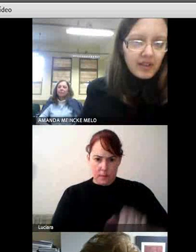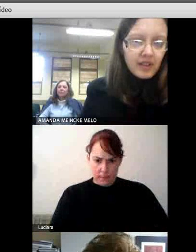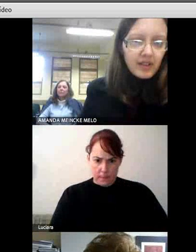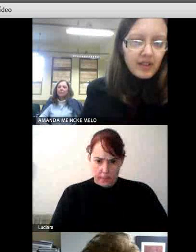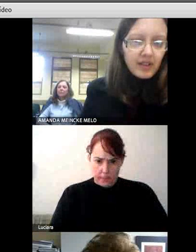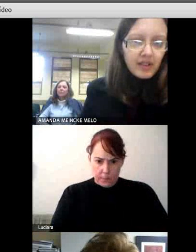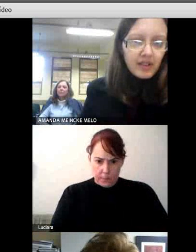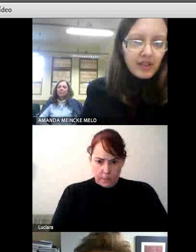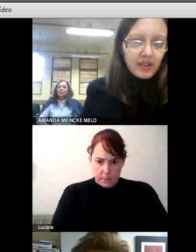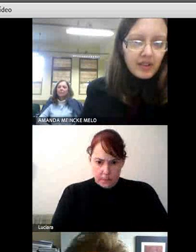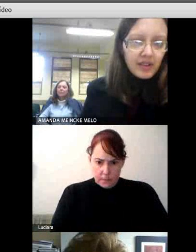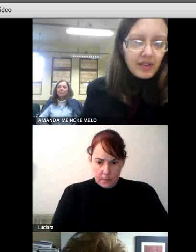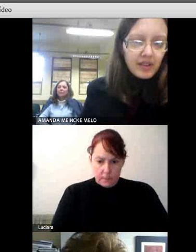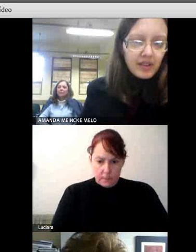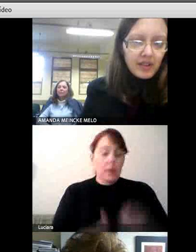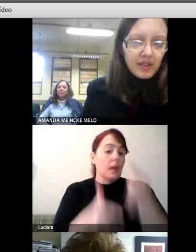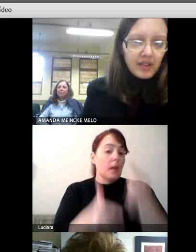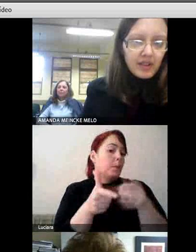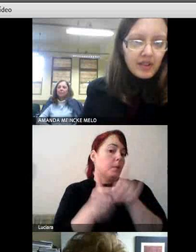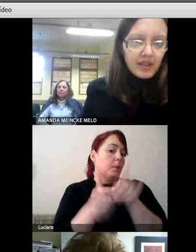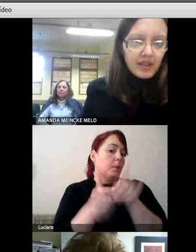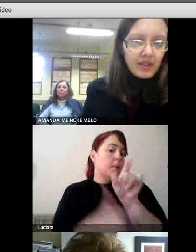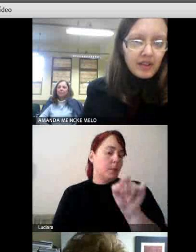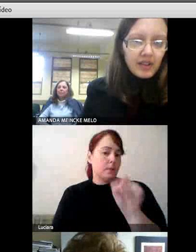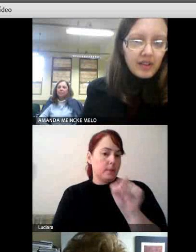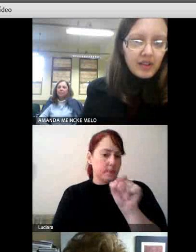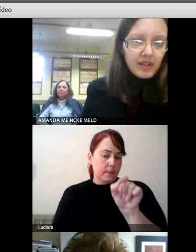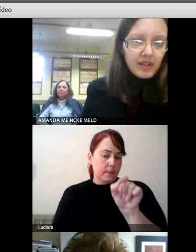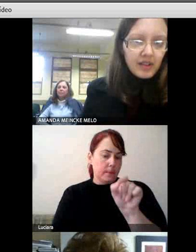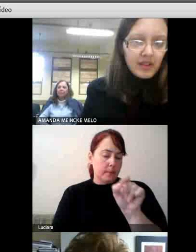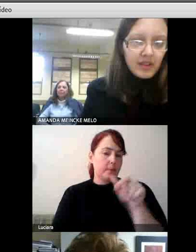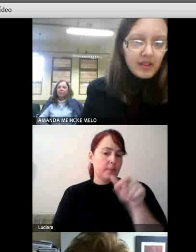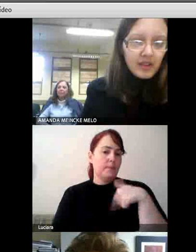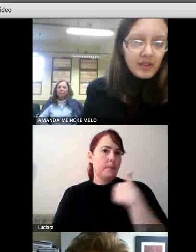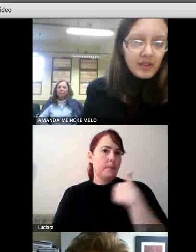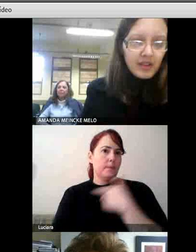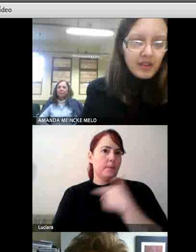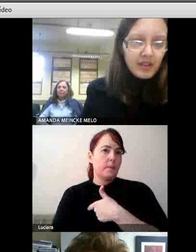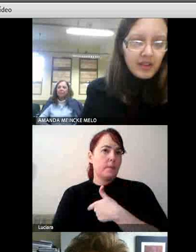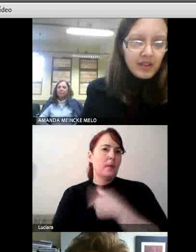Bom, é uma colocação feita pelo professor Luiz Brudna,